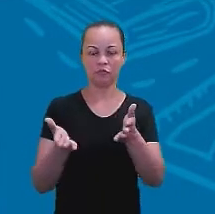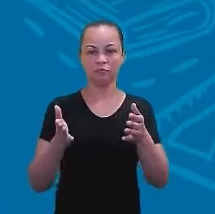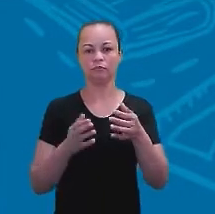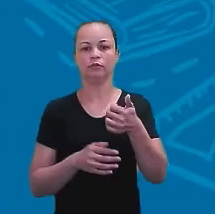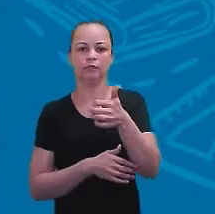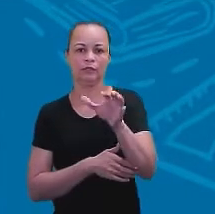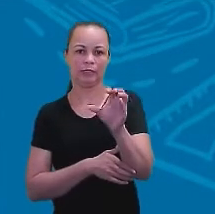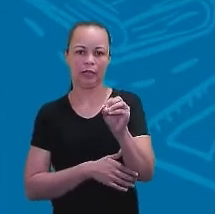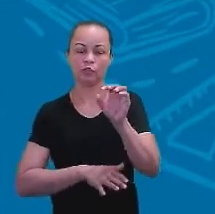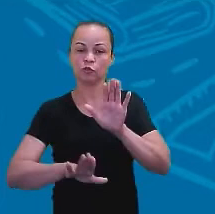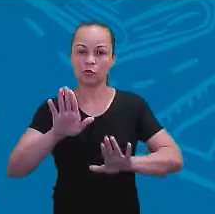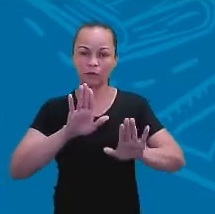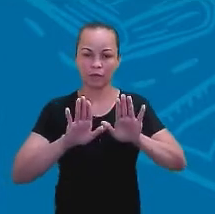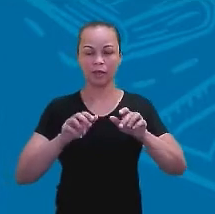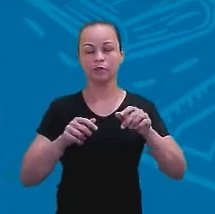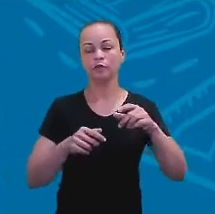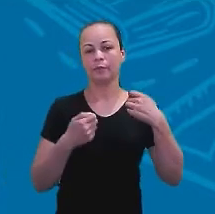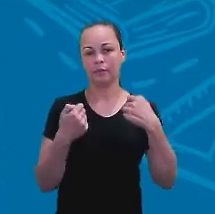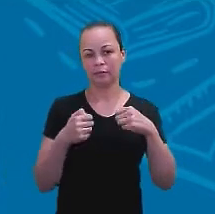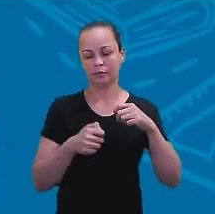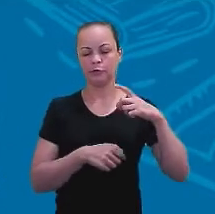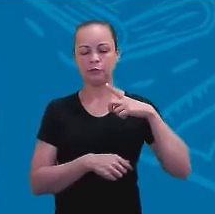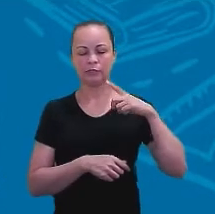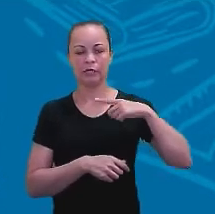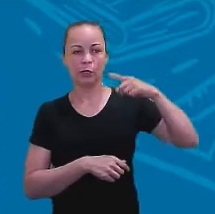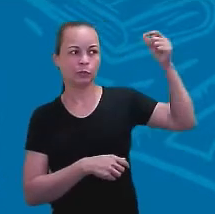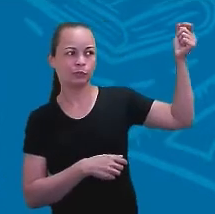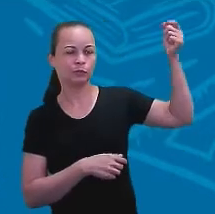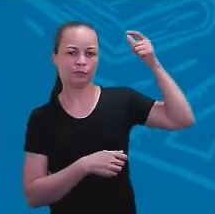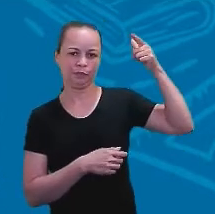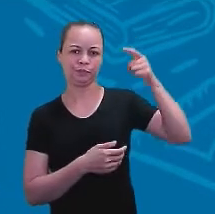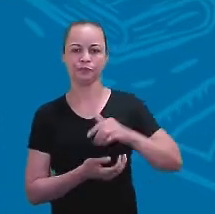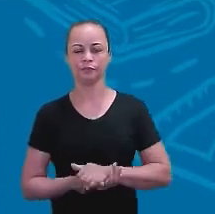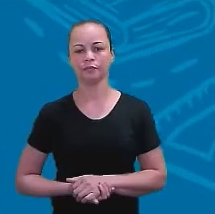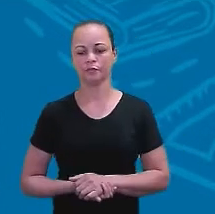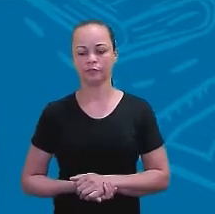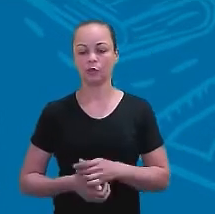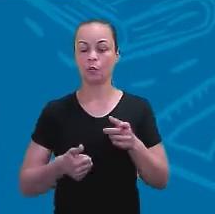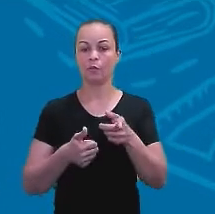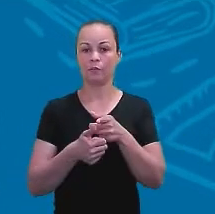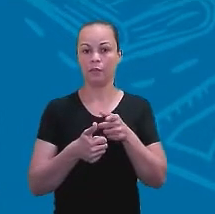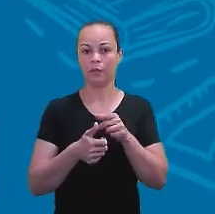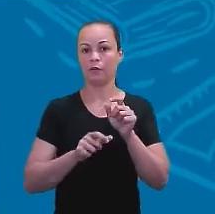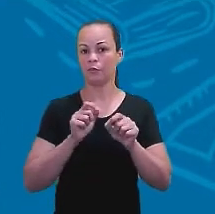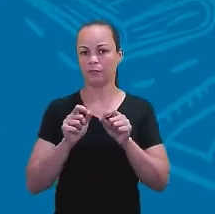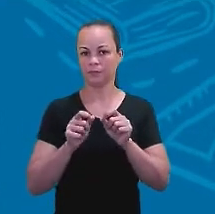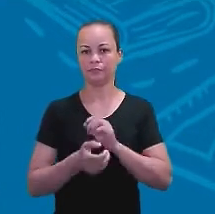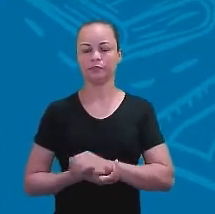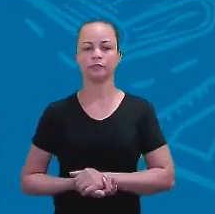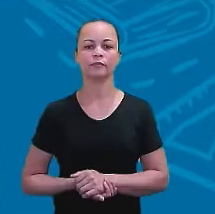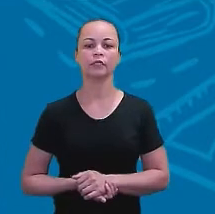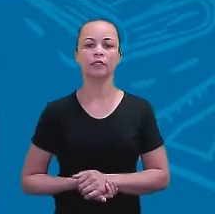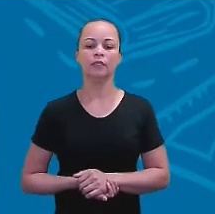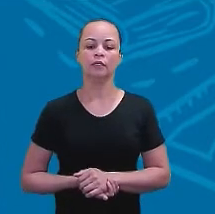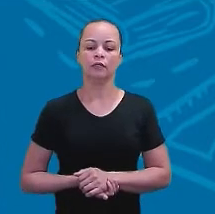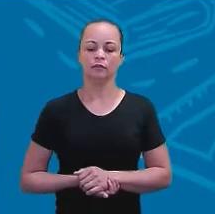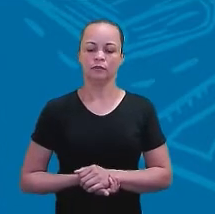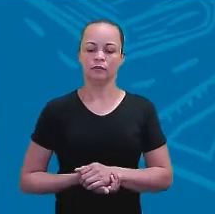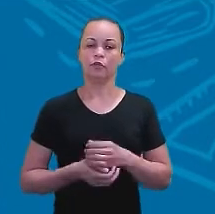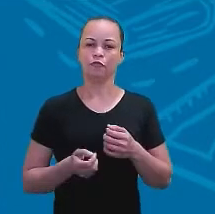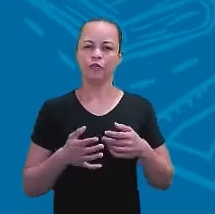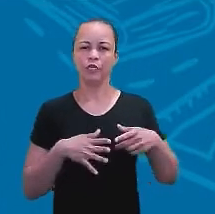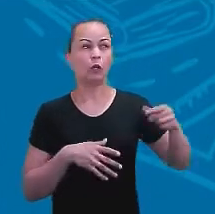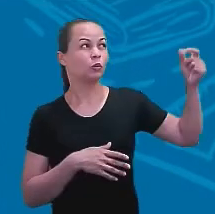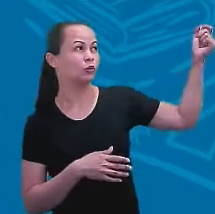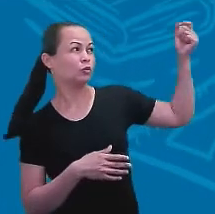deve tomar quando exposto ao sol, tá ok? O primeiro deles é não fique exposto ao